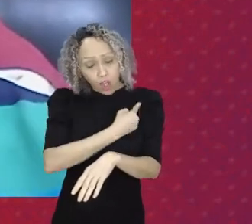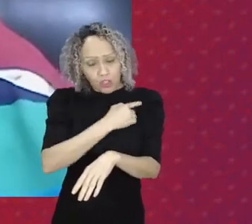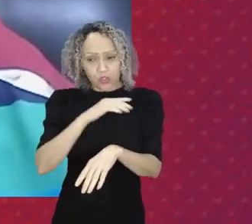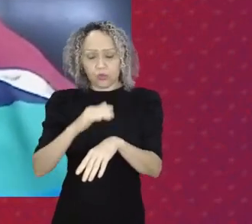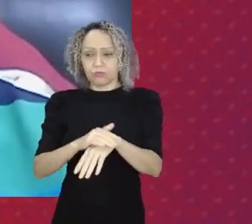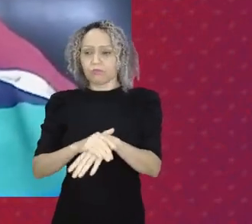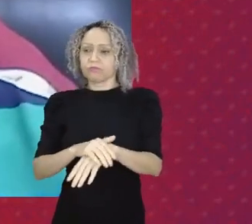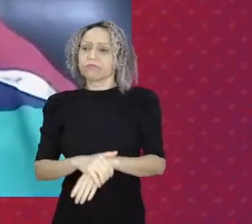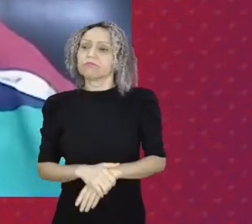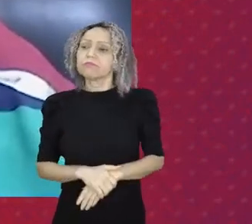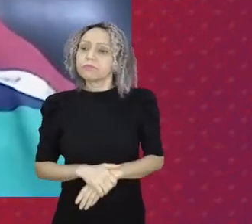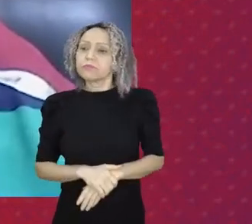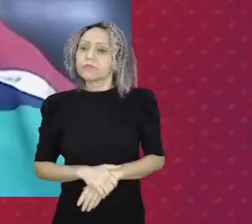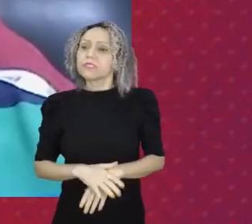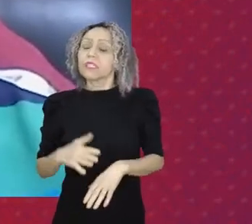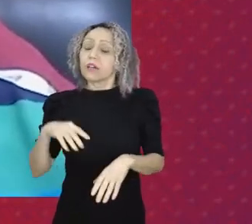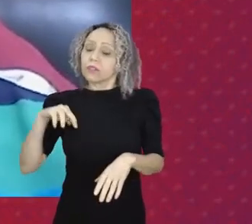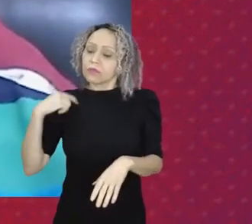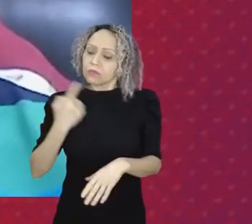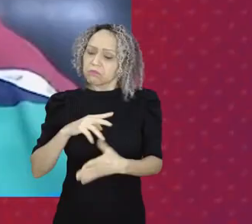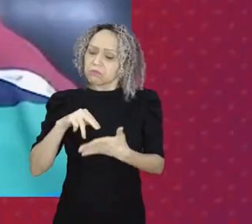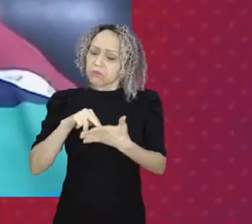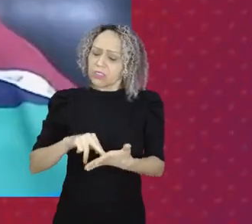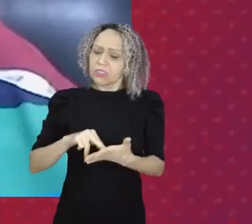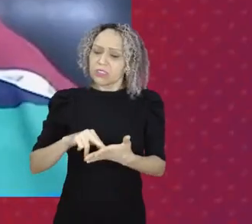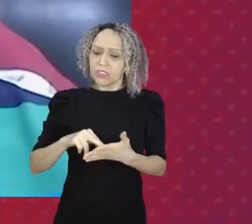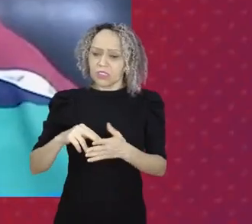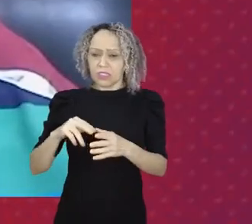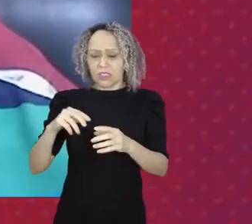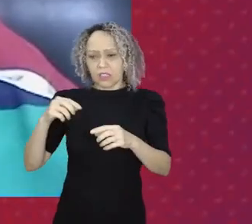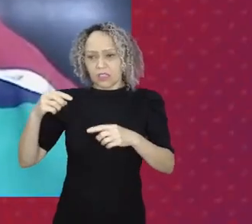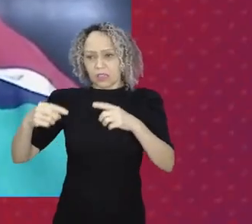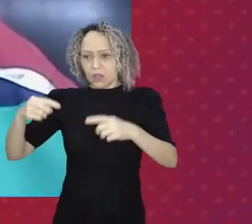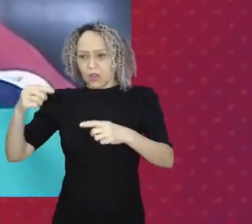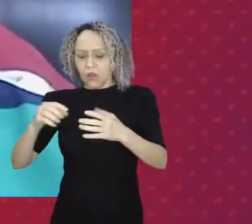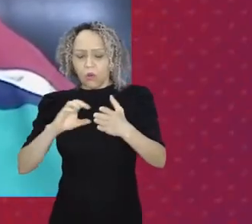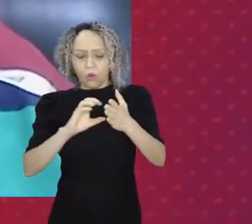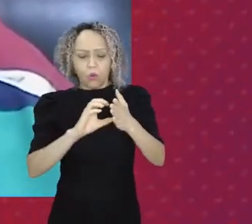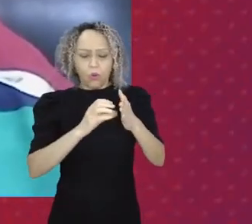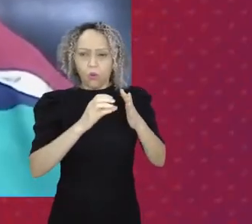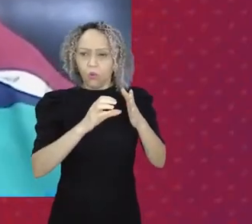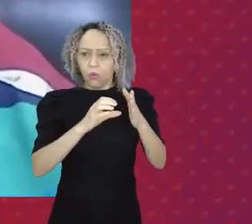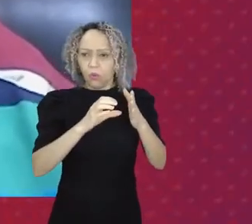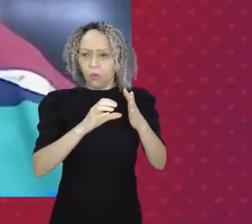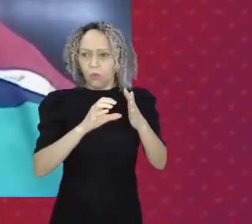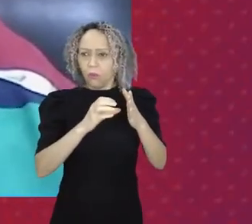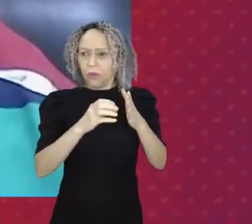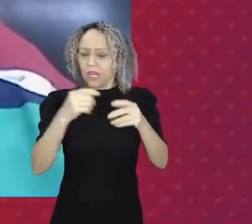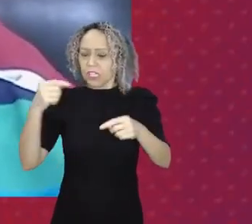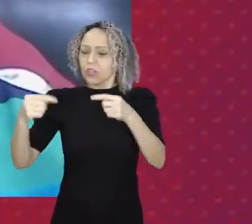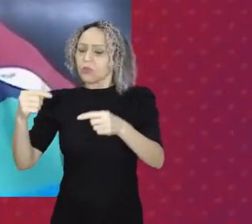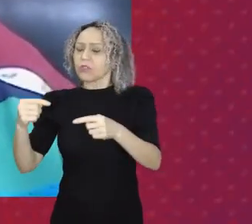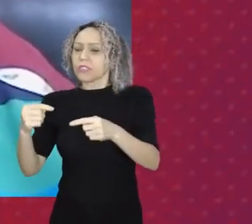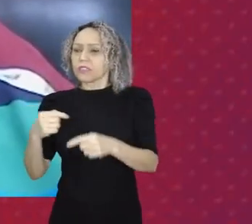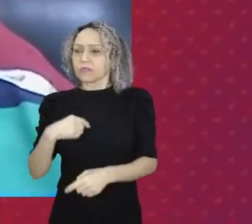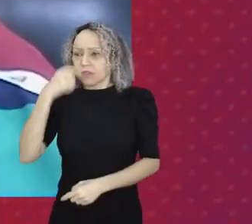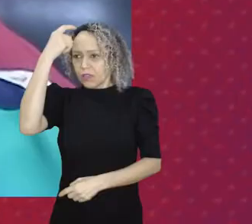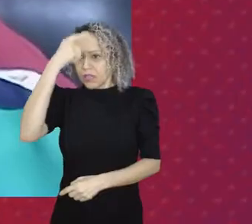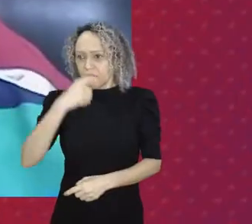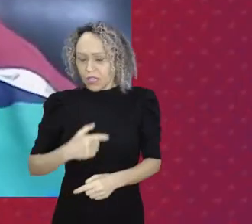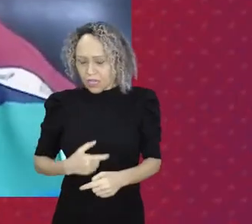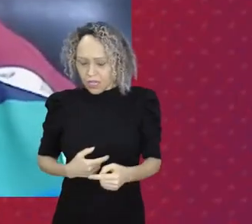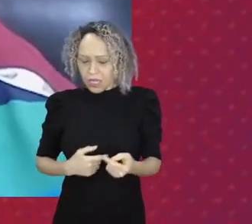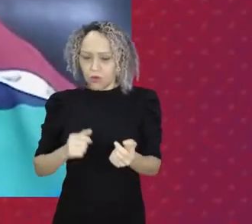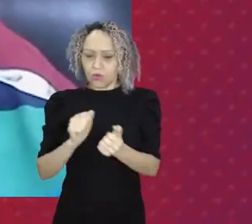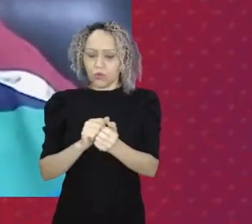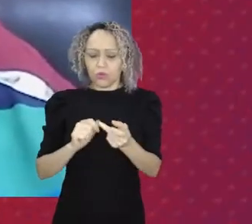de partido político. Quando vem o debate do partido político, eu fui eleita, como Suplicy e